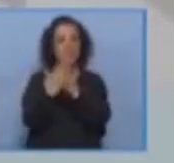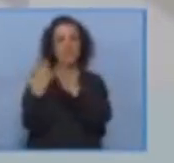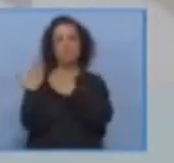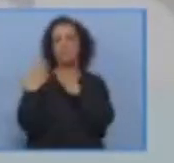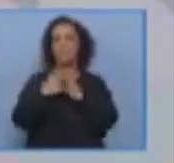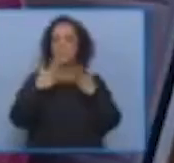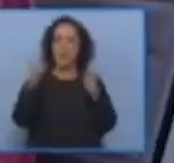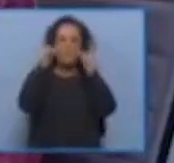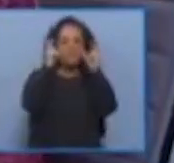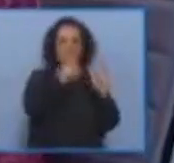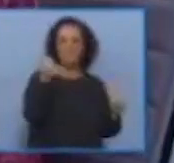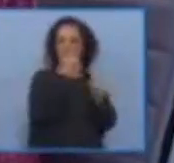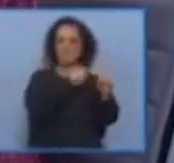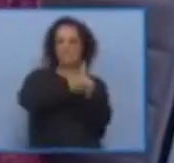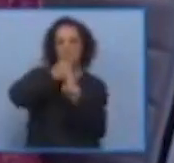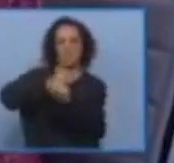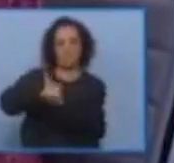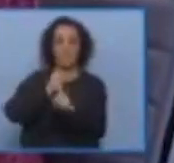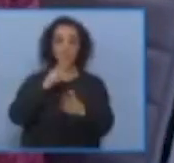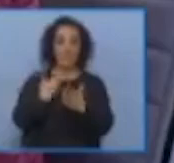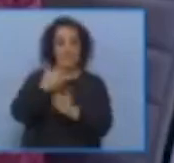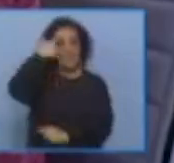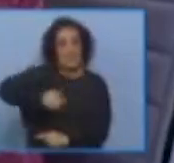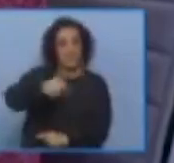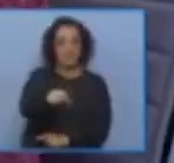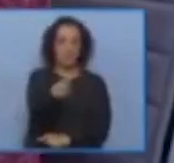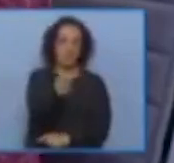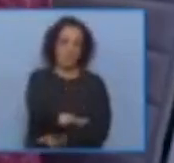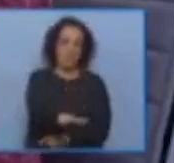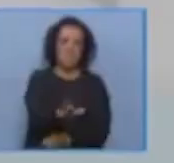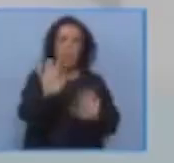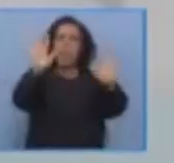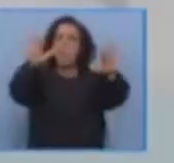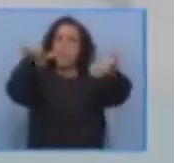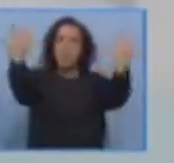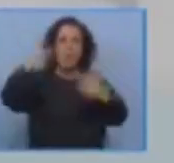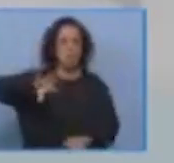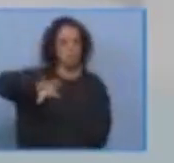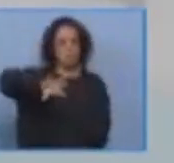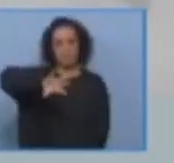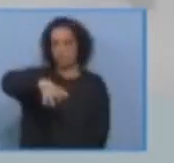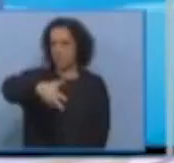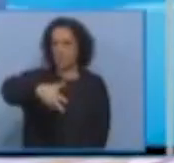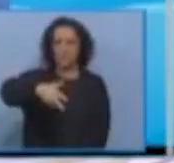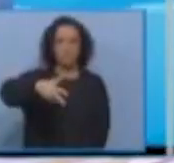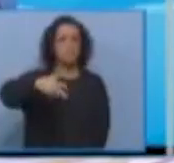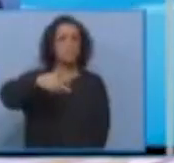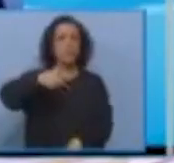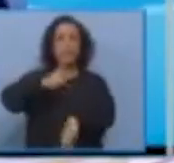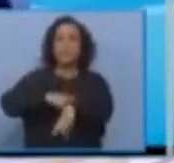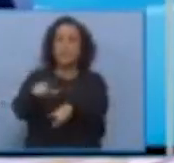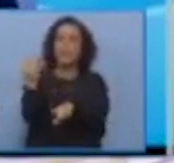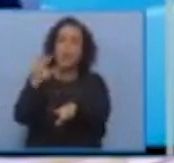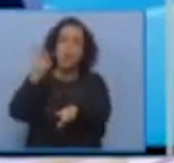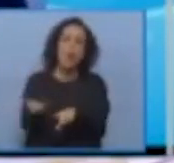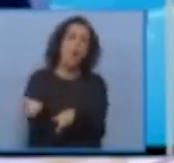os meios e em colocar as vítimas em primeiro lugar, estejam onde estiverem, no tempo em que tenham